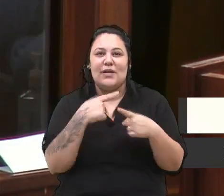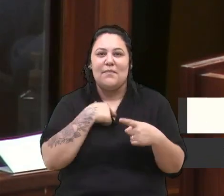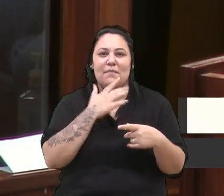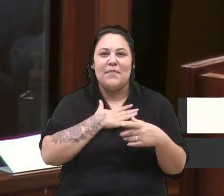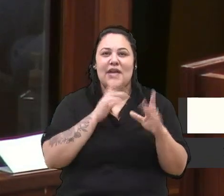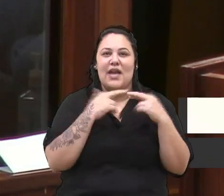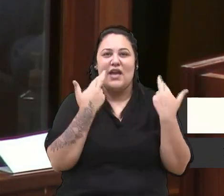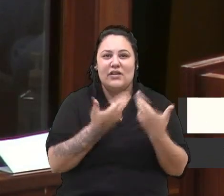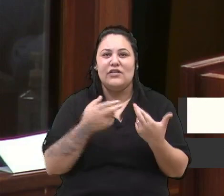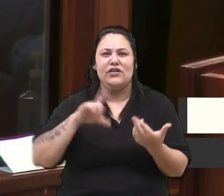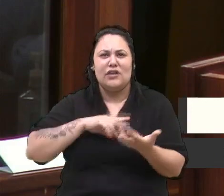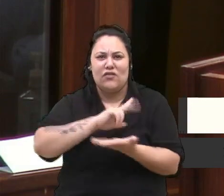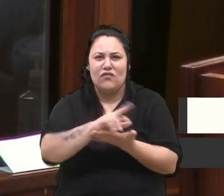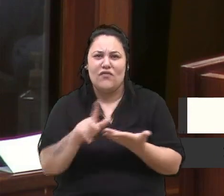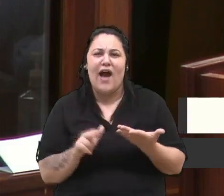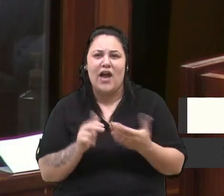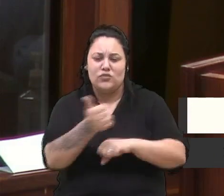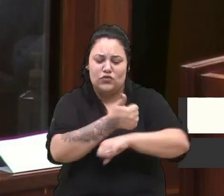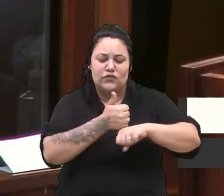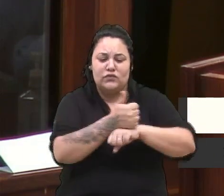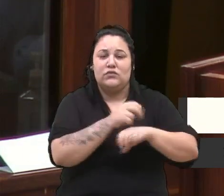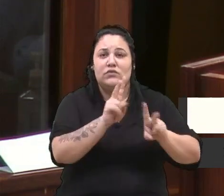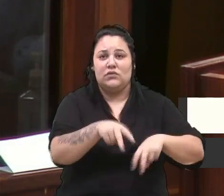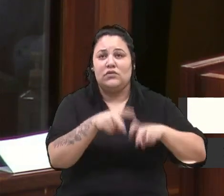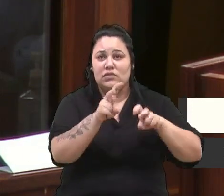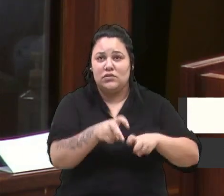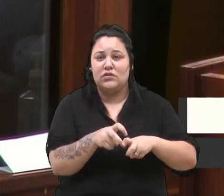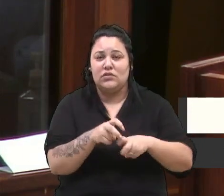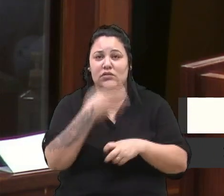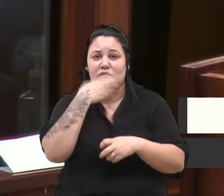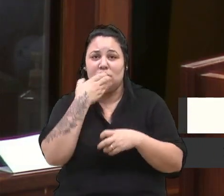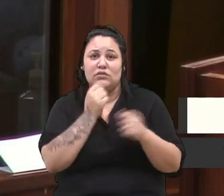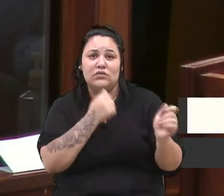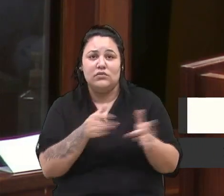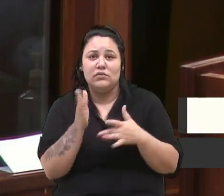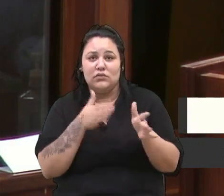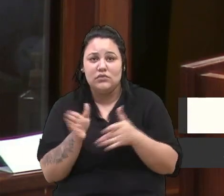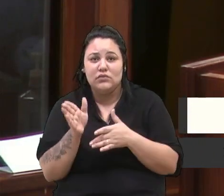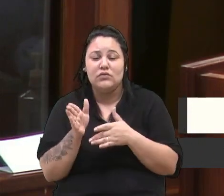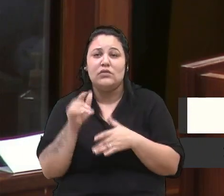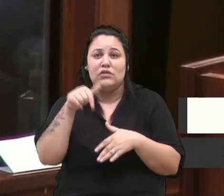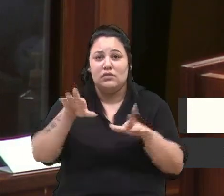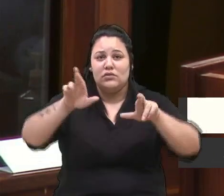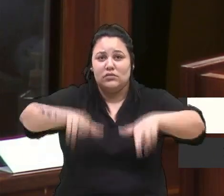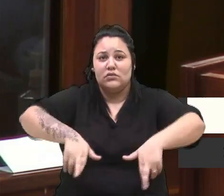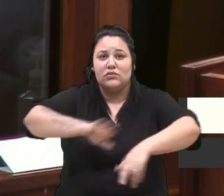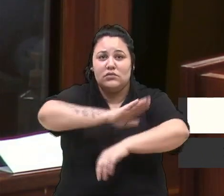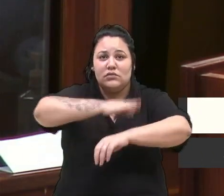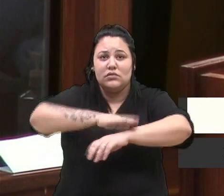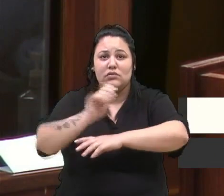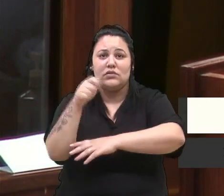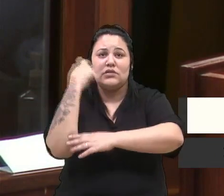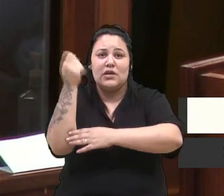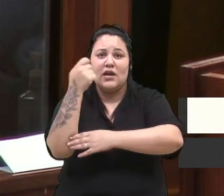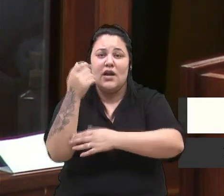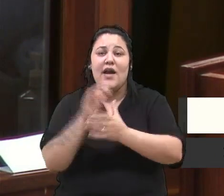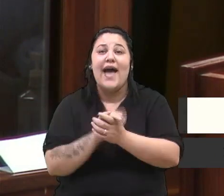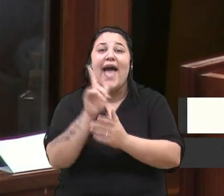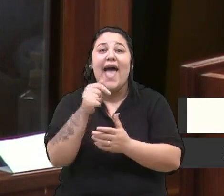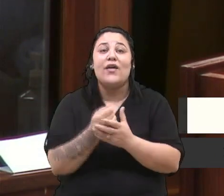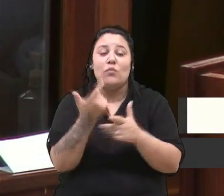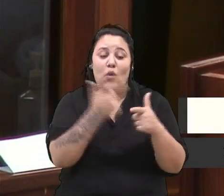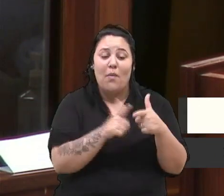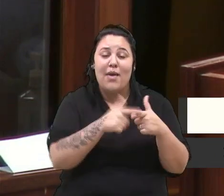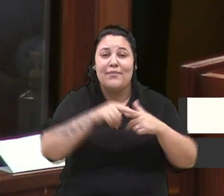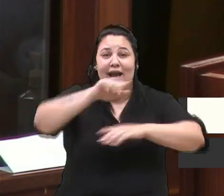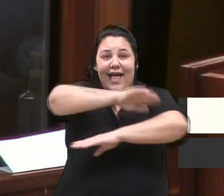vários agrônomos e vários produtores de frutas na nossa região da Serra, que o problema é que as telas de cobertura,